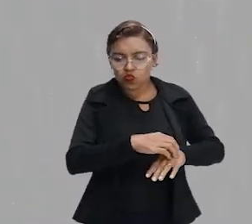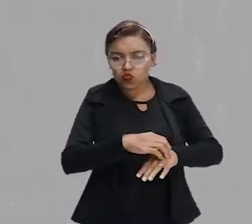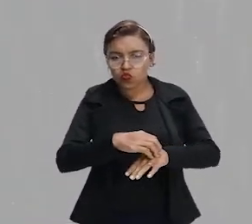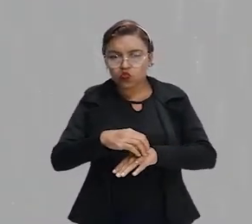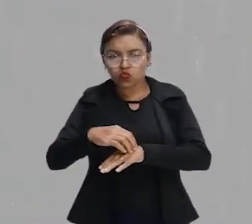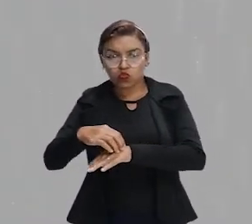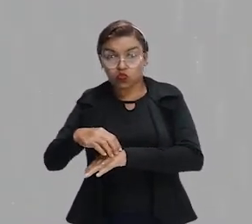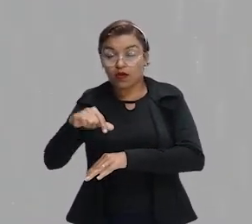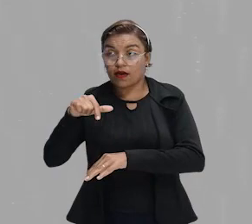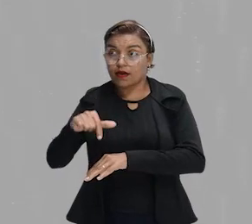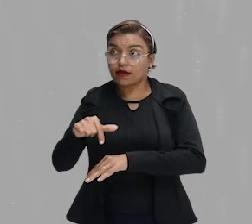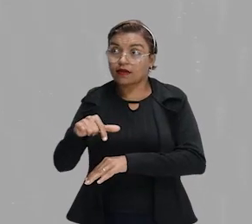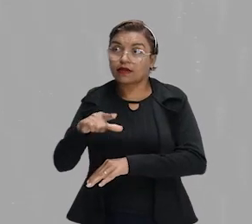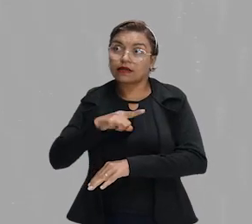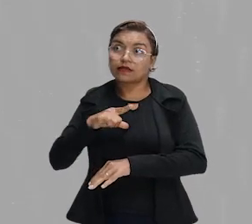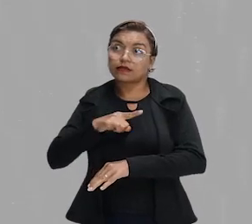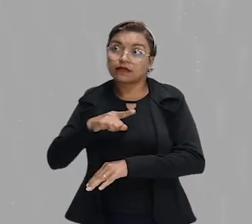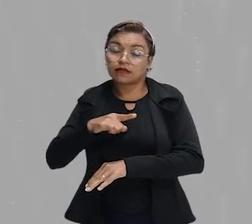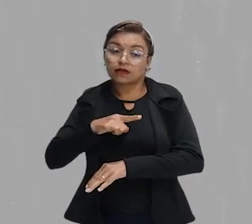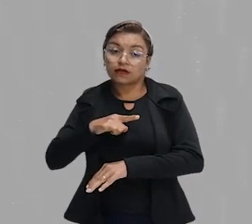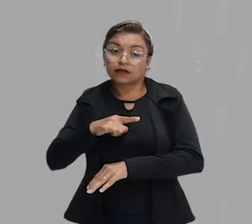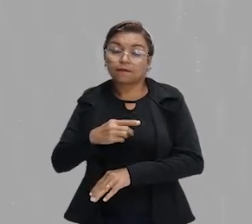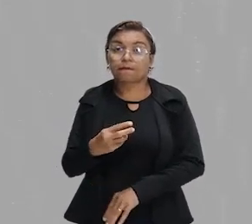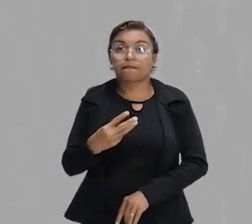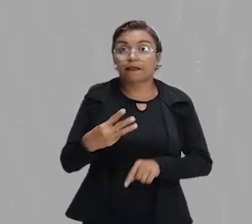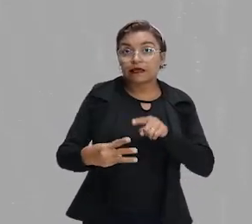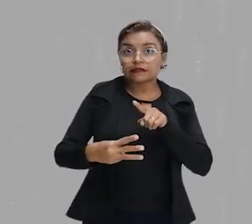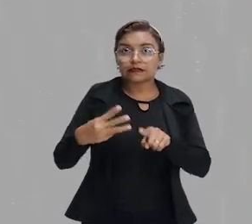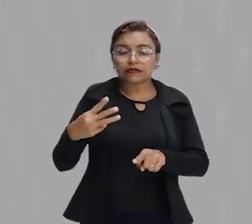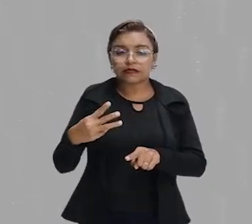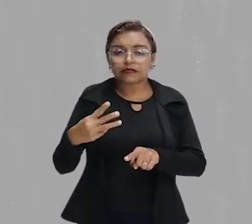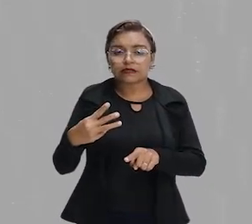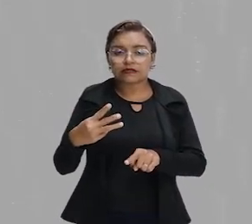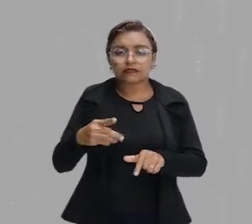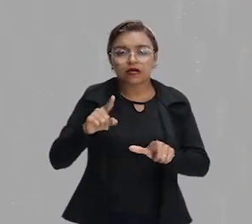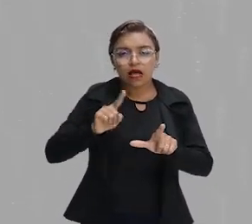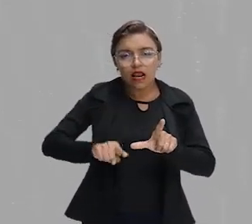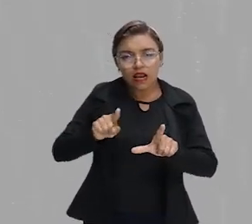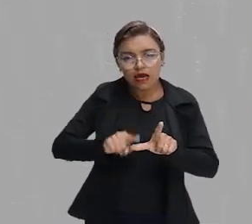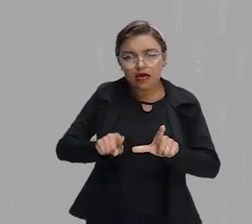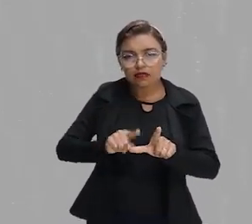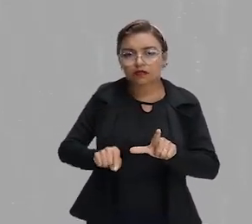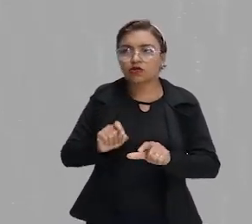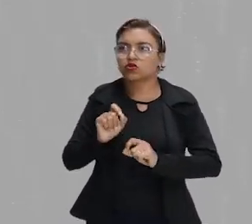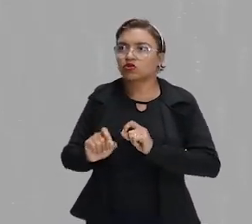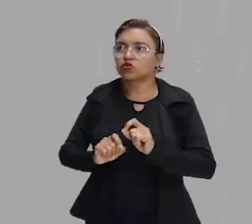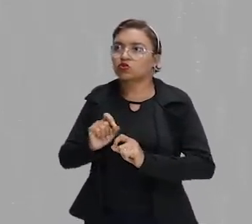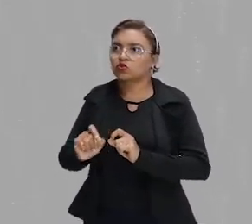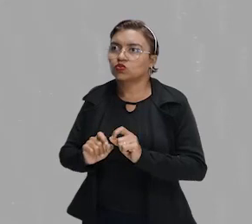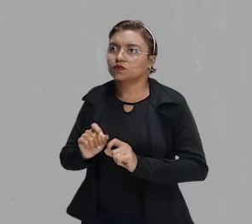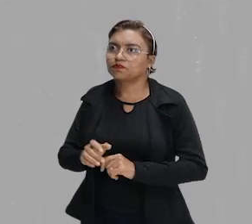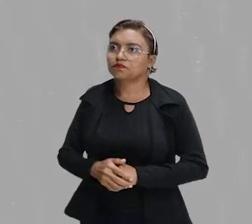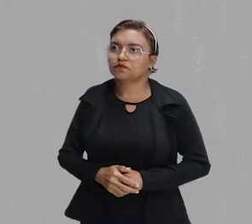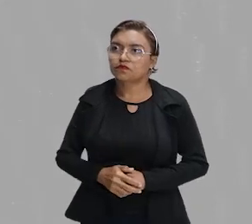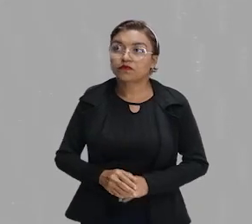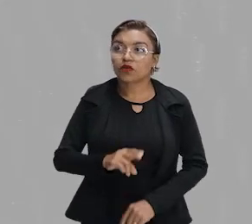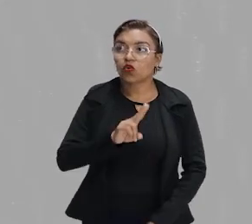andar, ele vai ler mais três bases nitrogenadas, que é mais um códon. Eu tenho aqui o